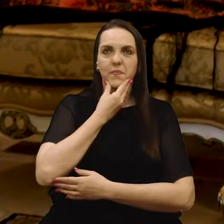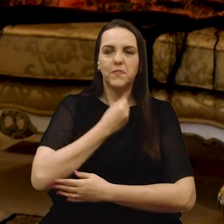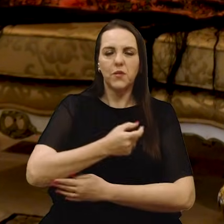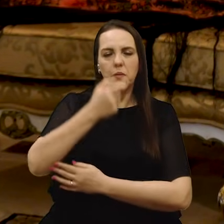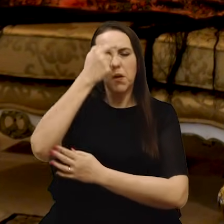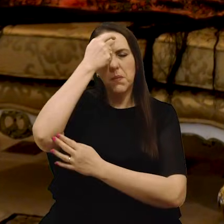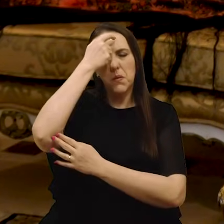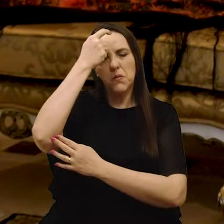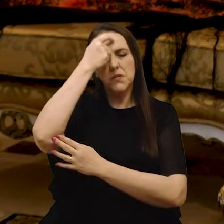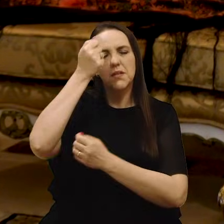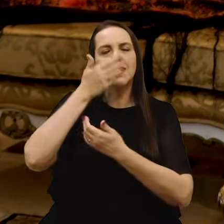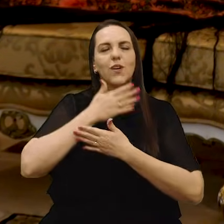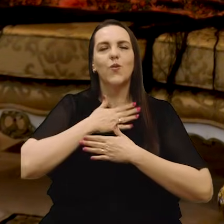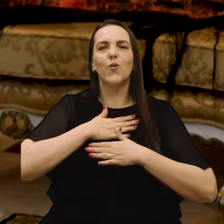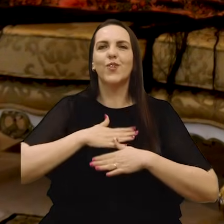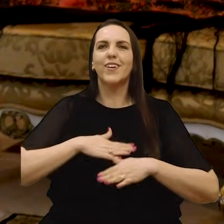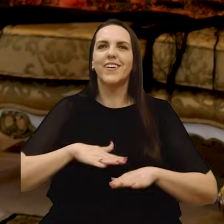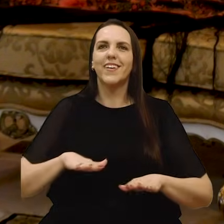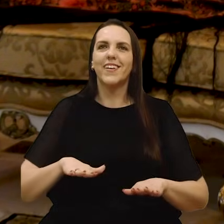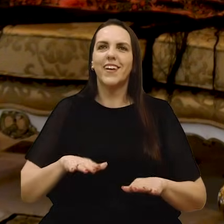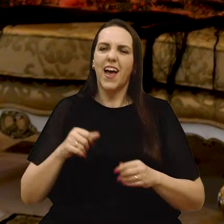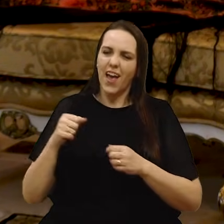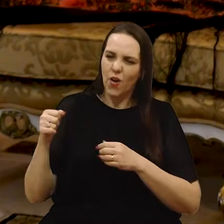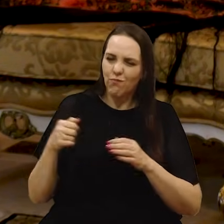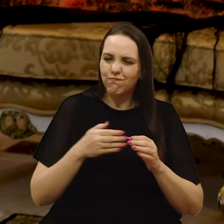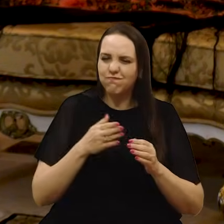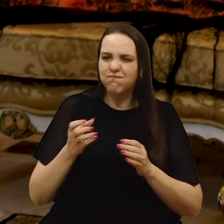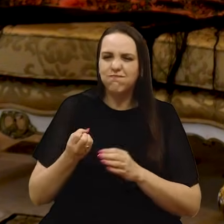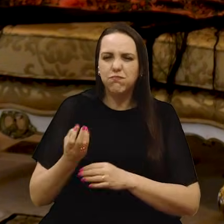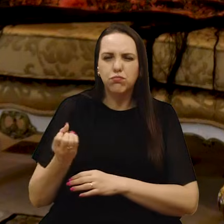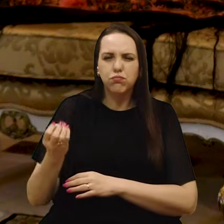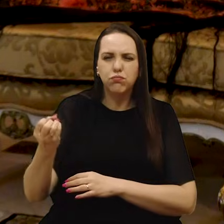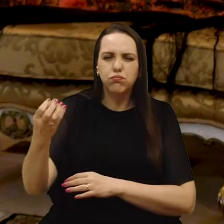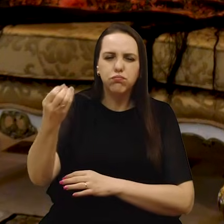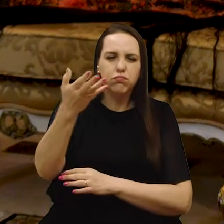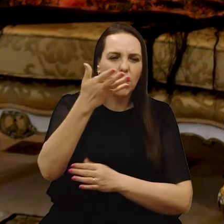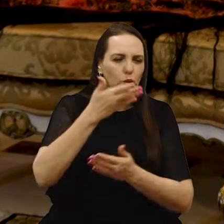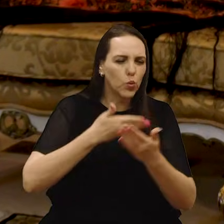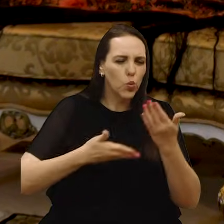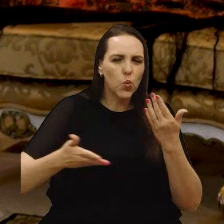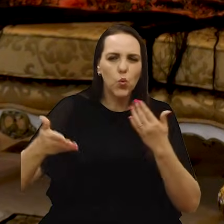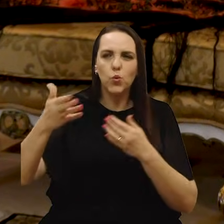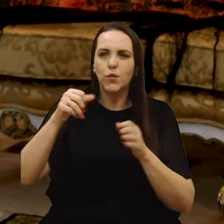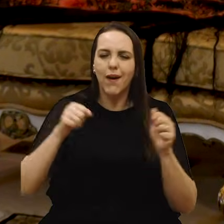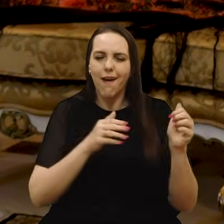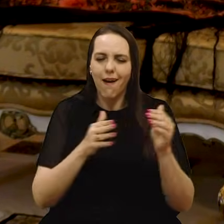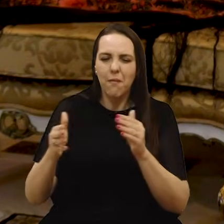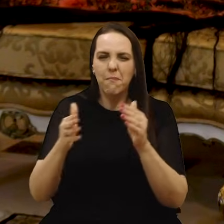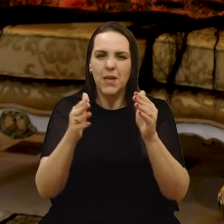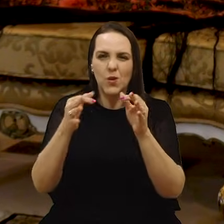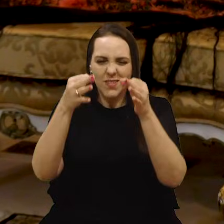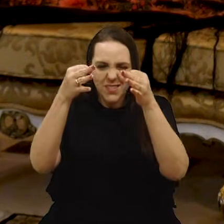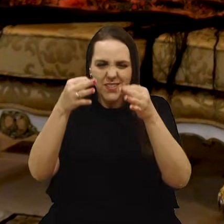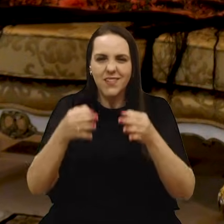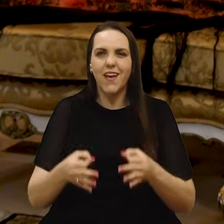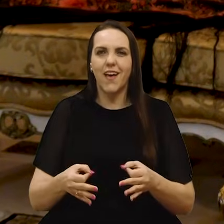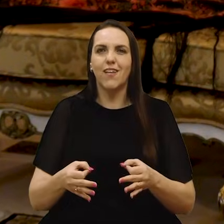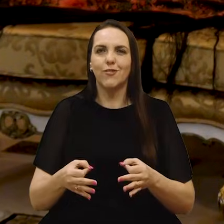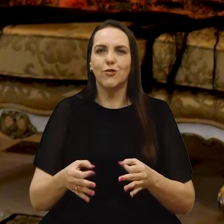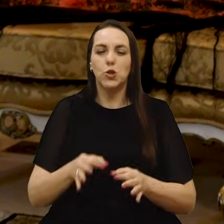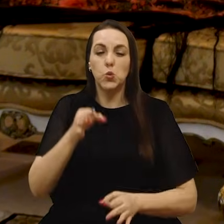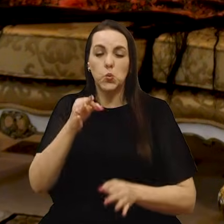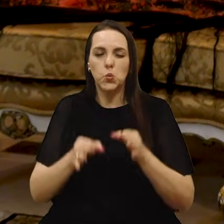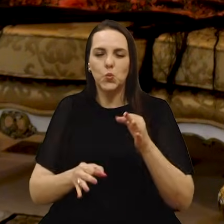eu hoje sou um cara com consciência tranquila de ter percorrido um caminho